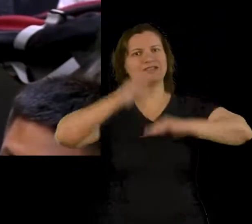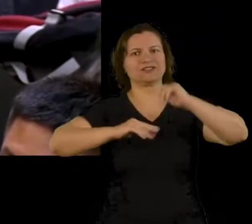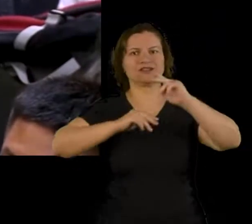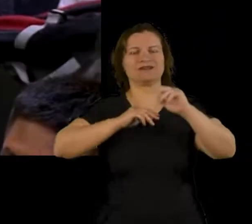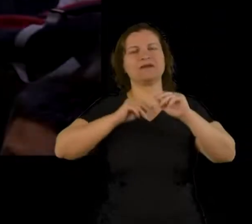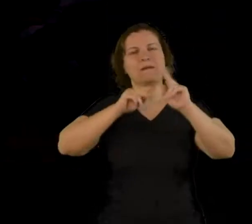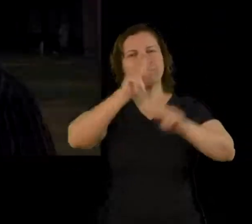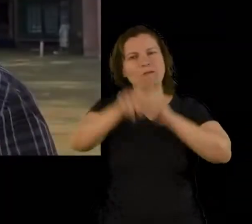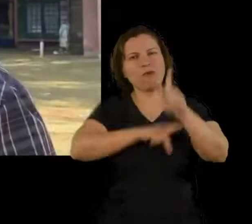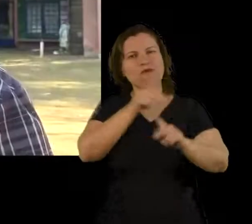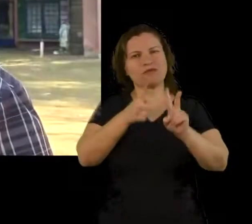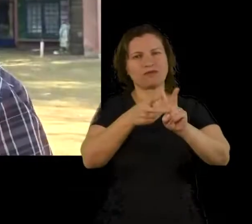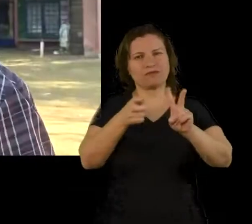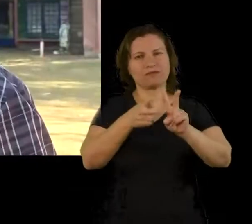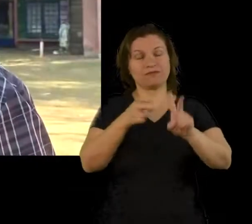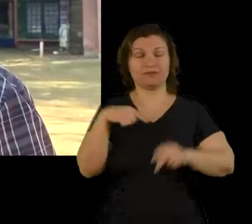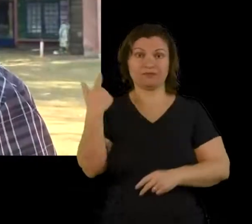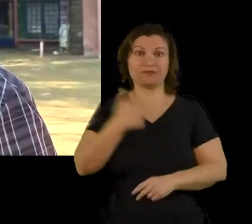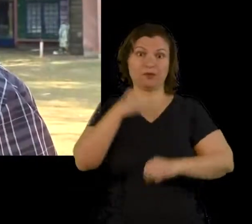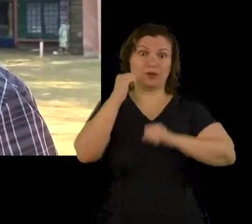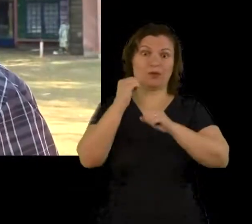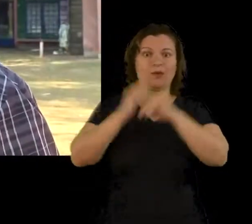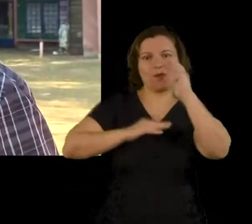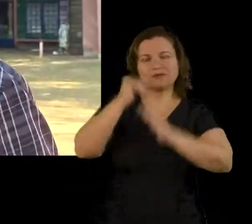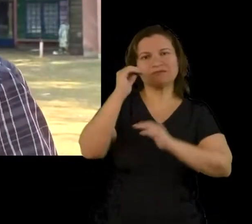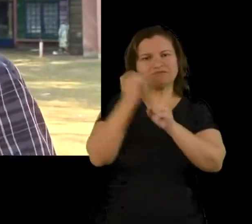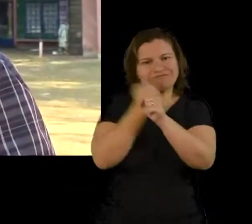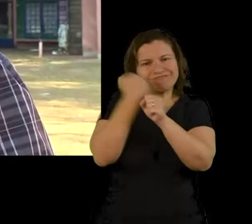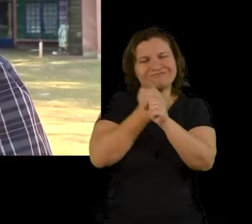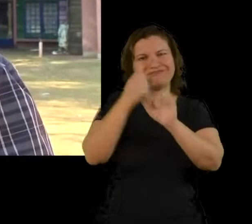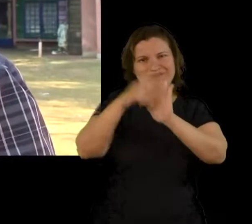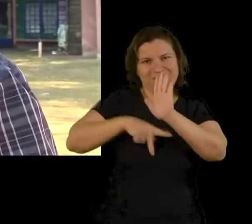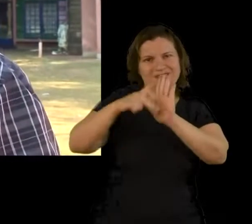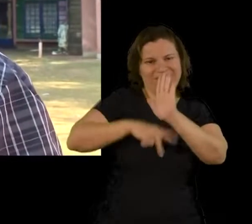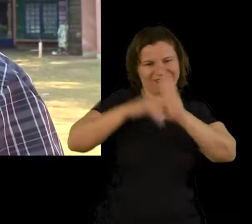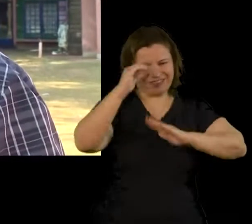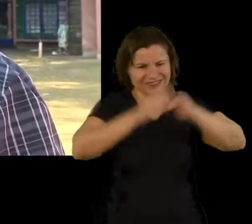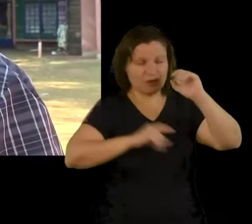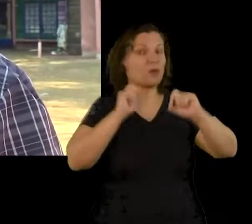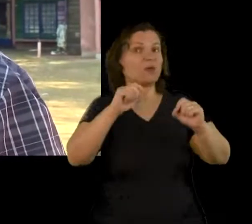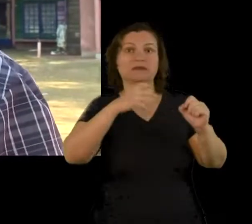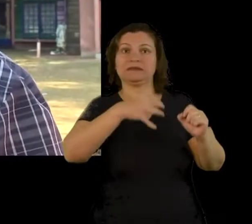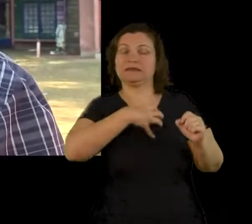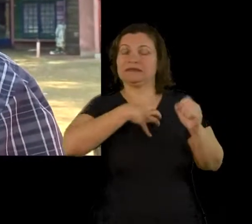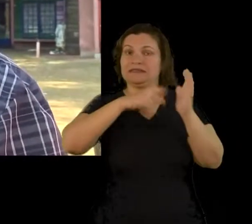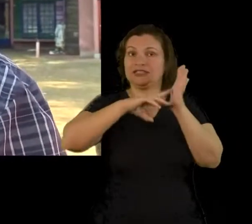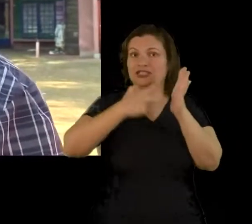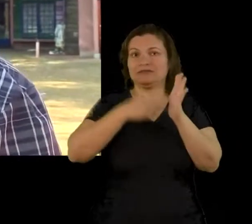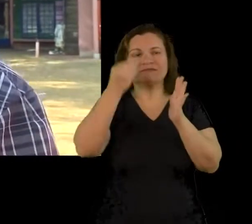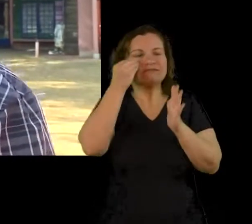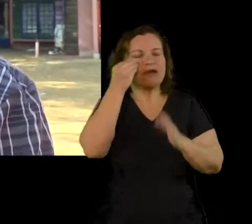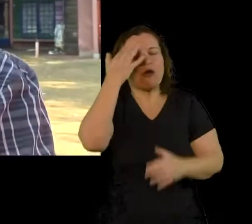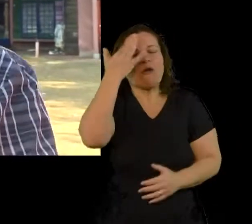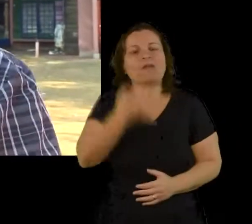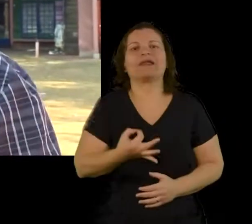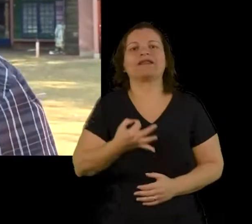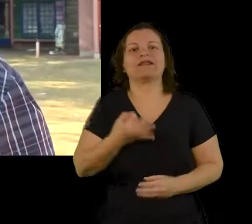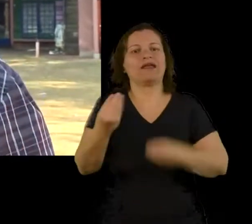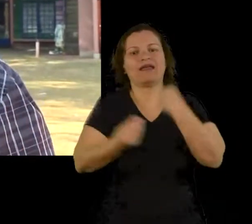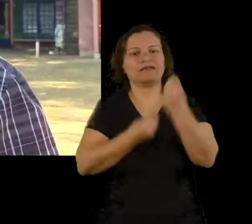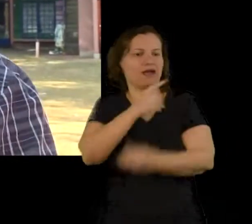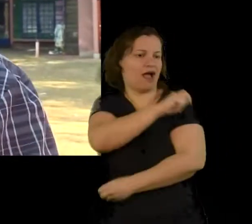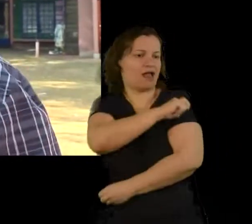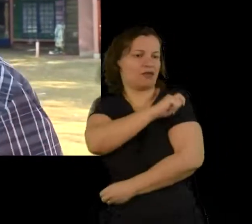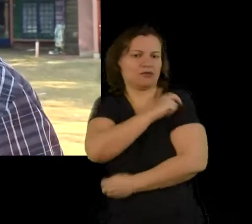povos indígenas. A gente construiu o projeto com o sentido de tentar compreender, quando esses